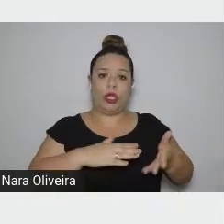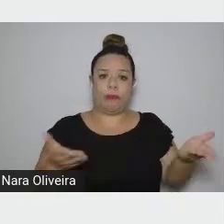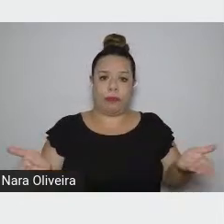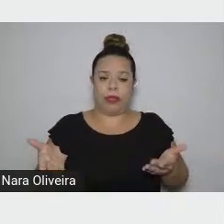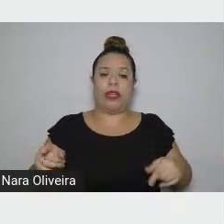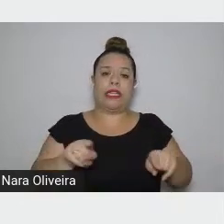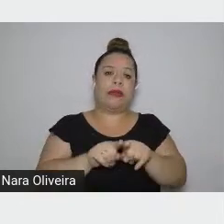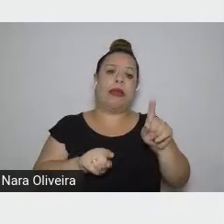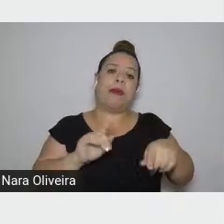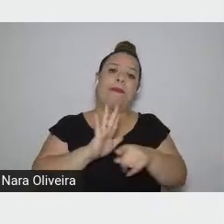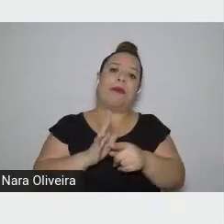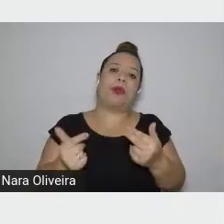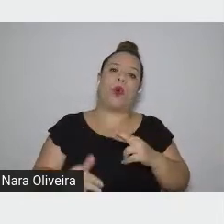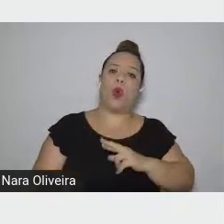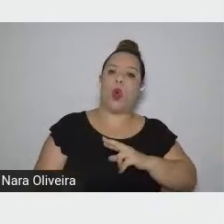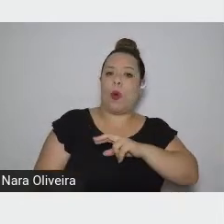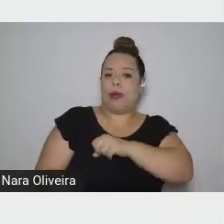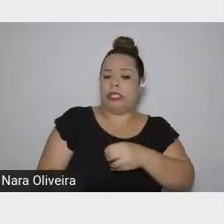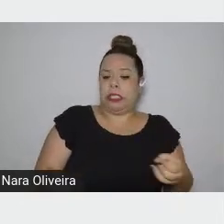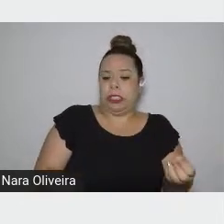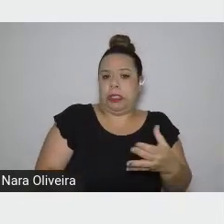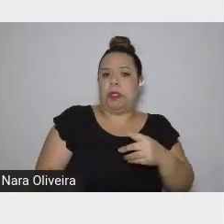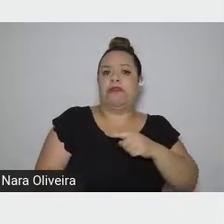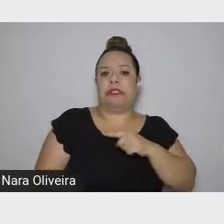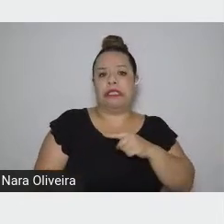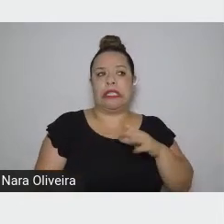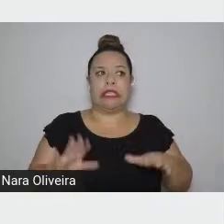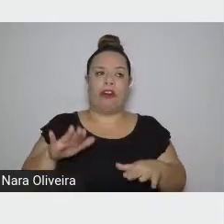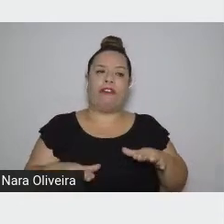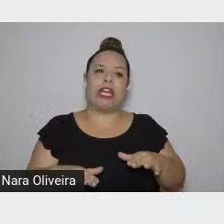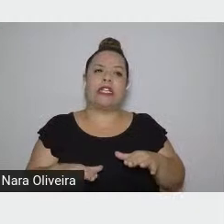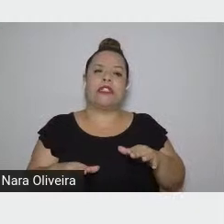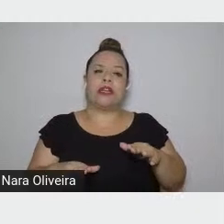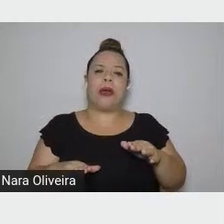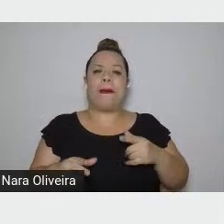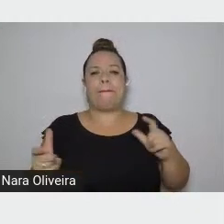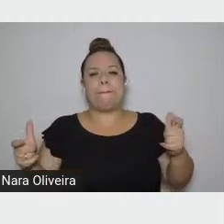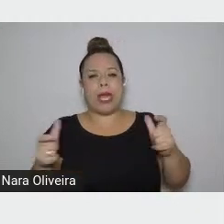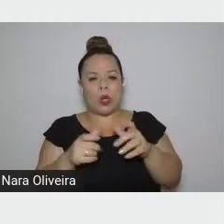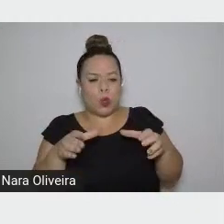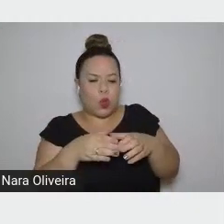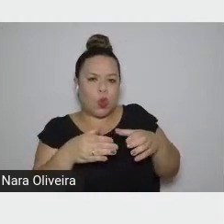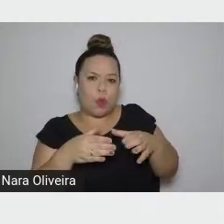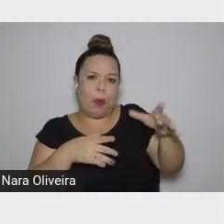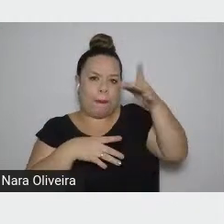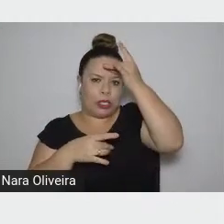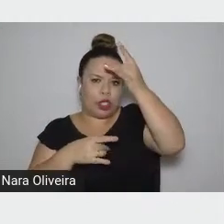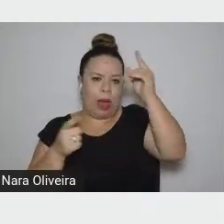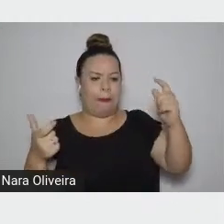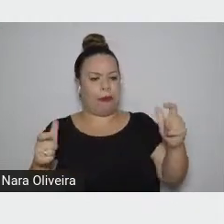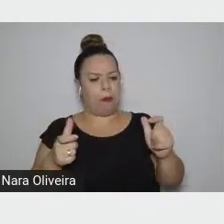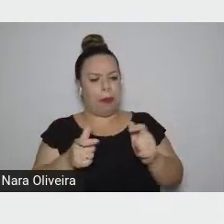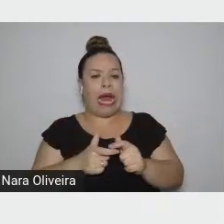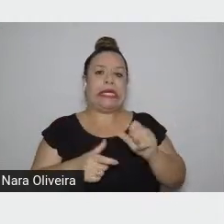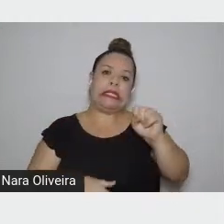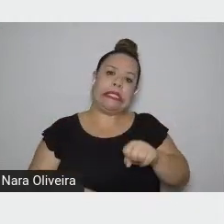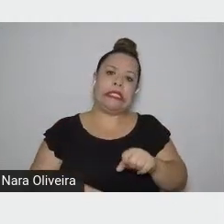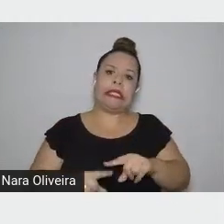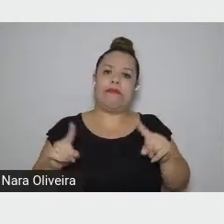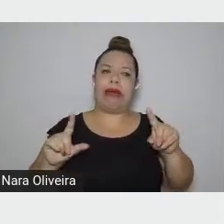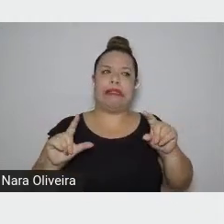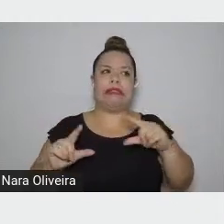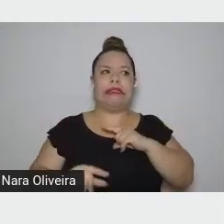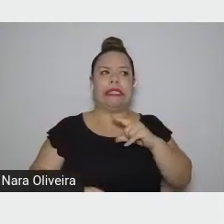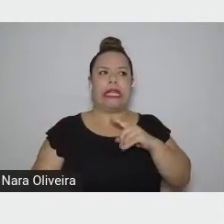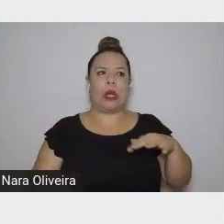coral, embora com menos personagem, dessa vez é sombrio e